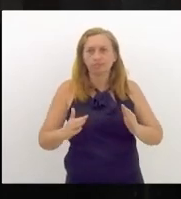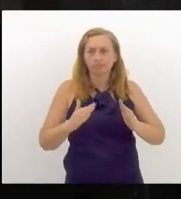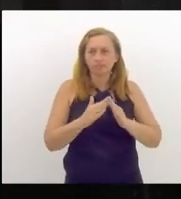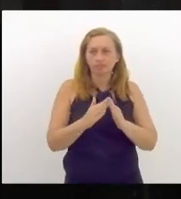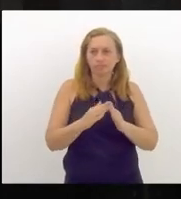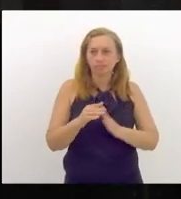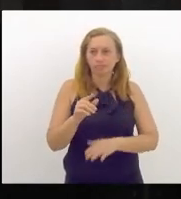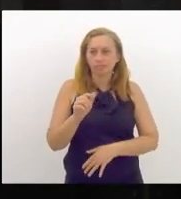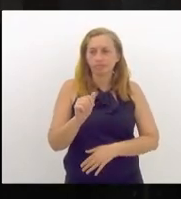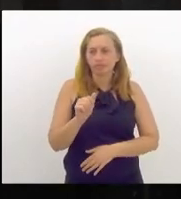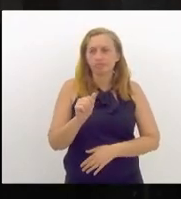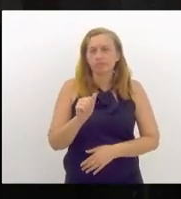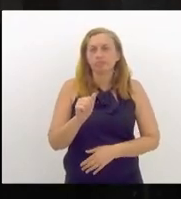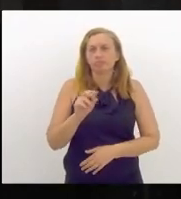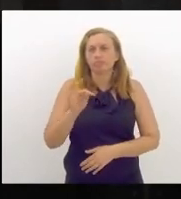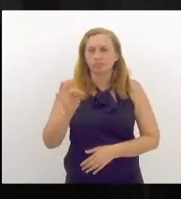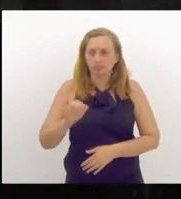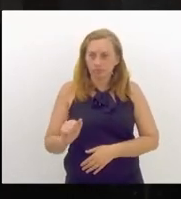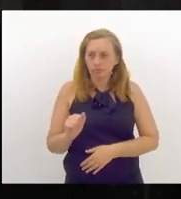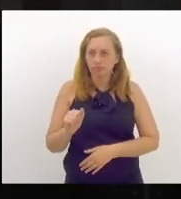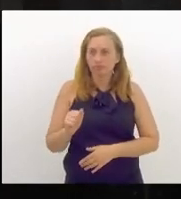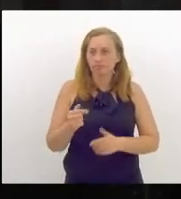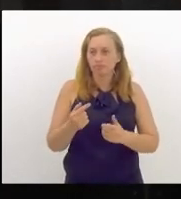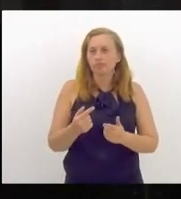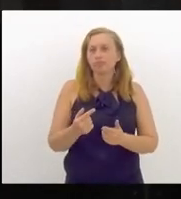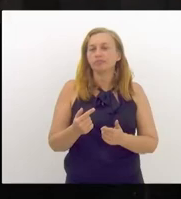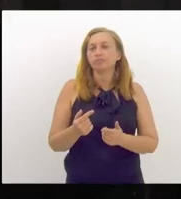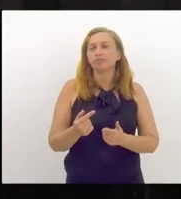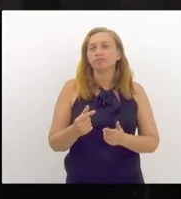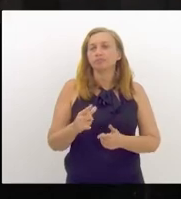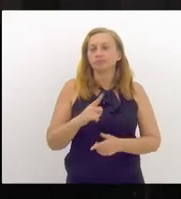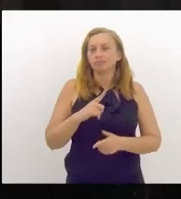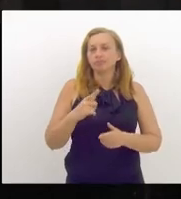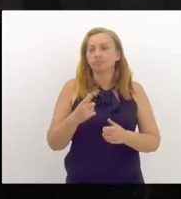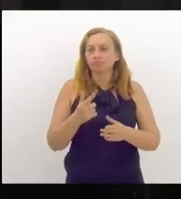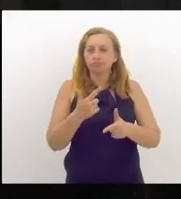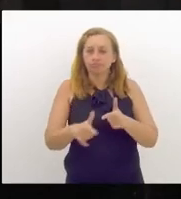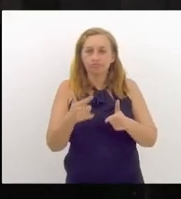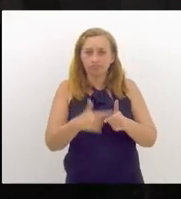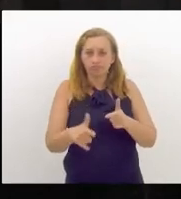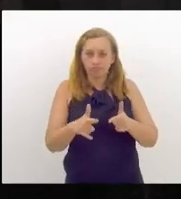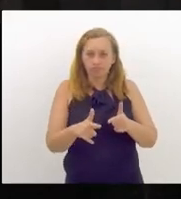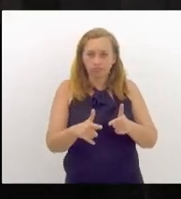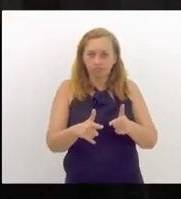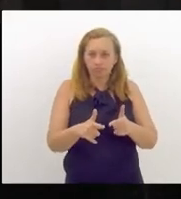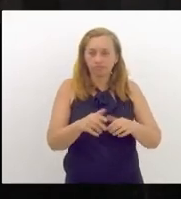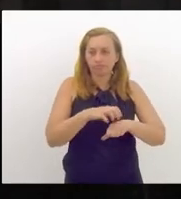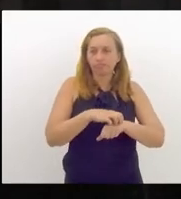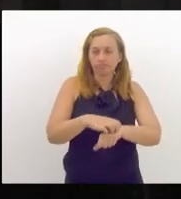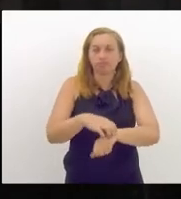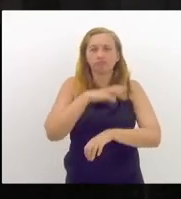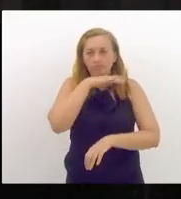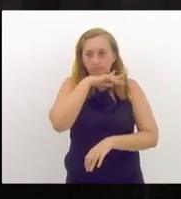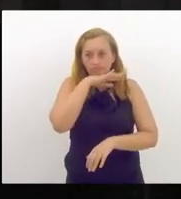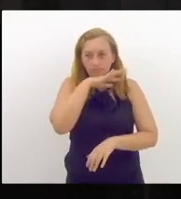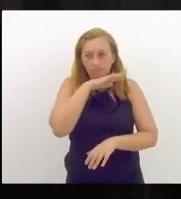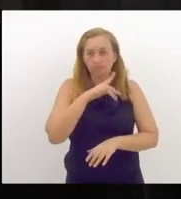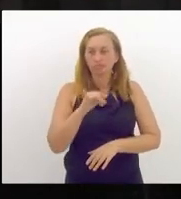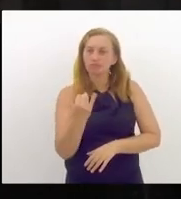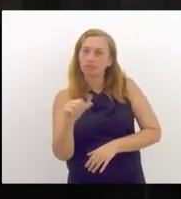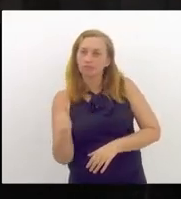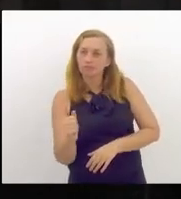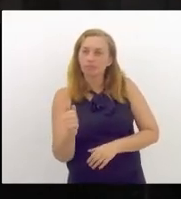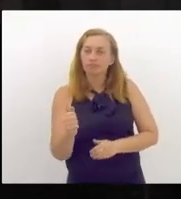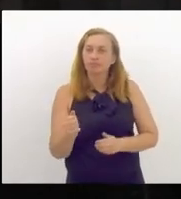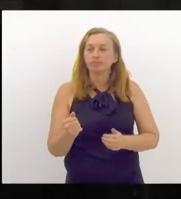zona oeste enfrenta a gente enfrenta o problema do transporte o transporte na zona oeste é muito ruim as linhas de